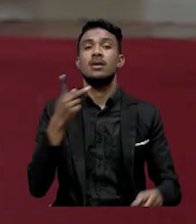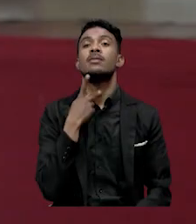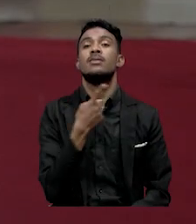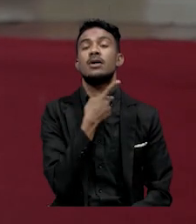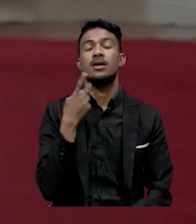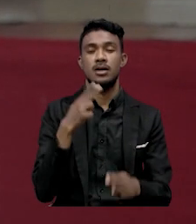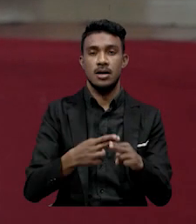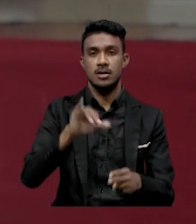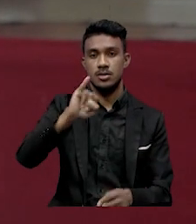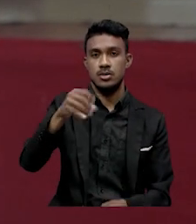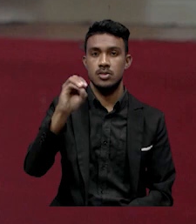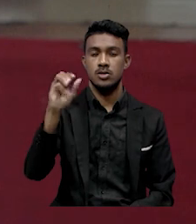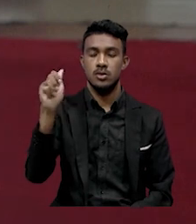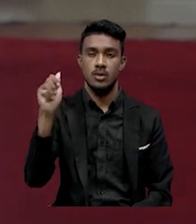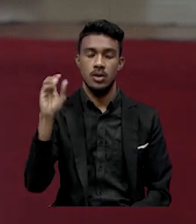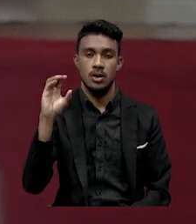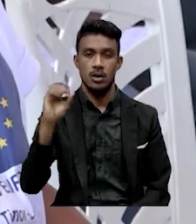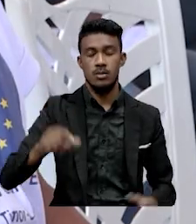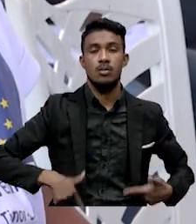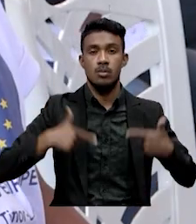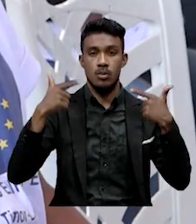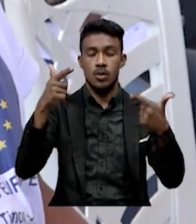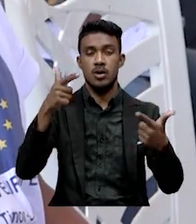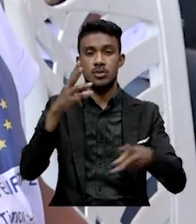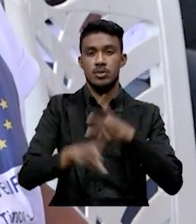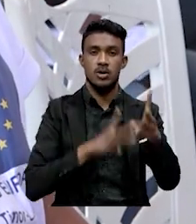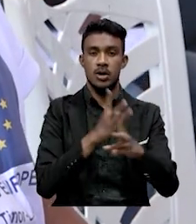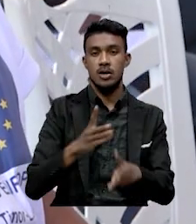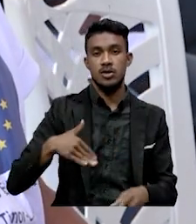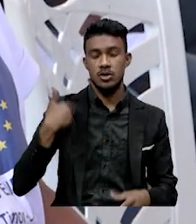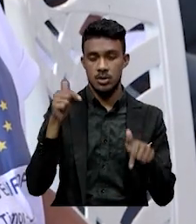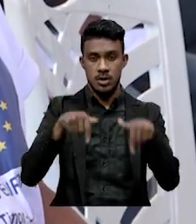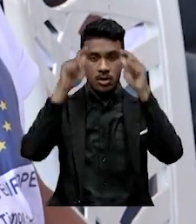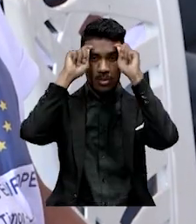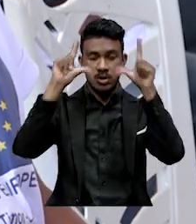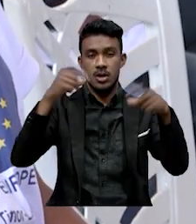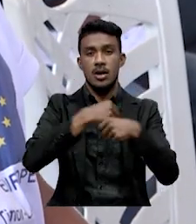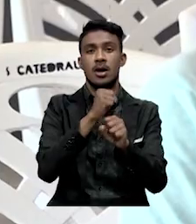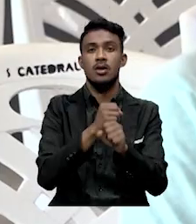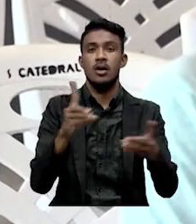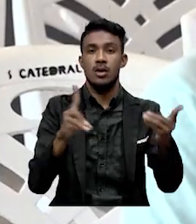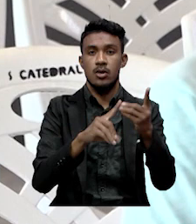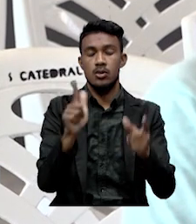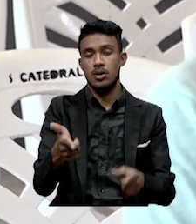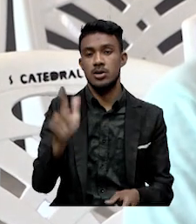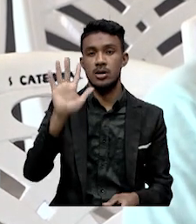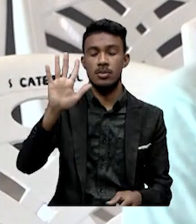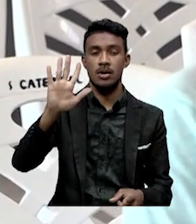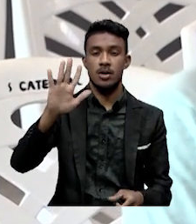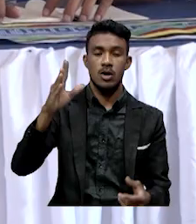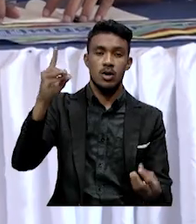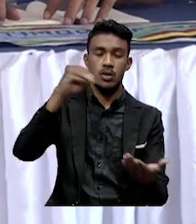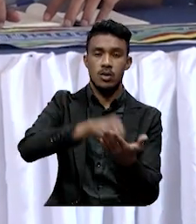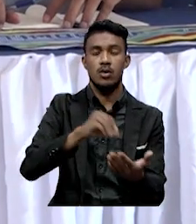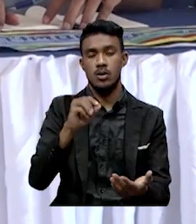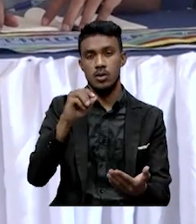Ateten, Jornada Mundial Juventude e Igreja Particular e Timor-Leste, se realiza e lorong ronura sin lima, tolorong ton lulu fulano abril tinang ringura